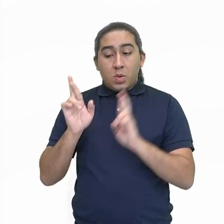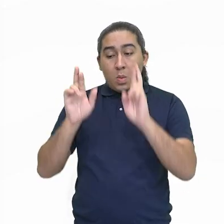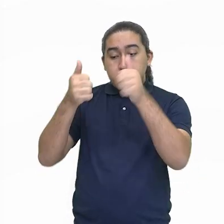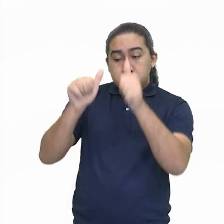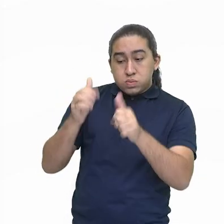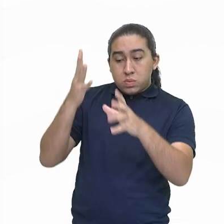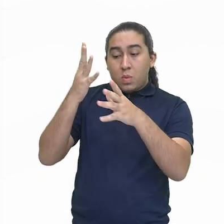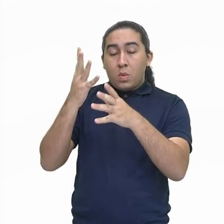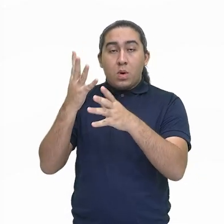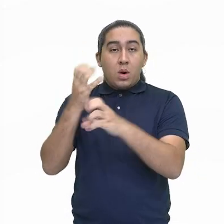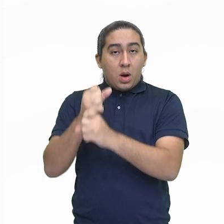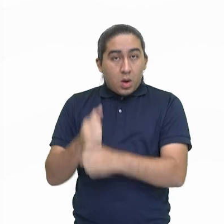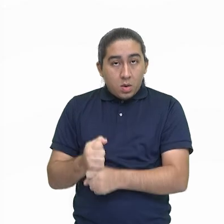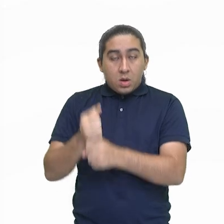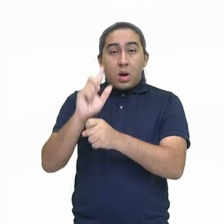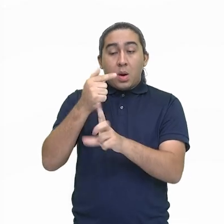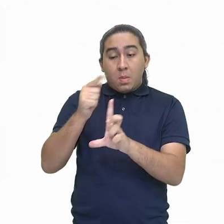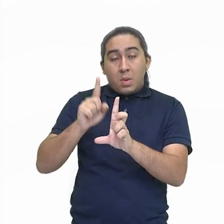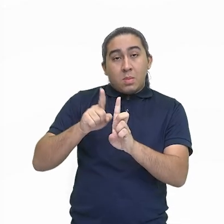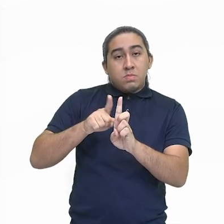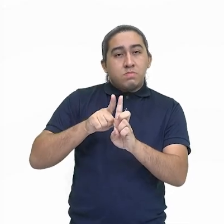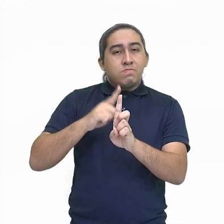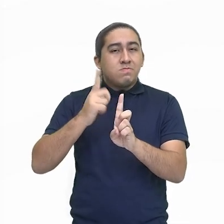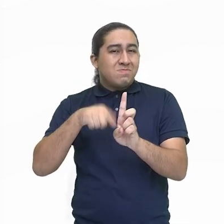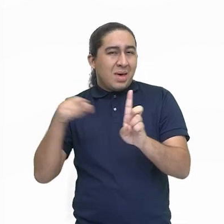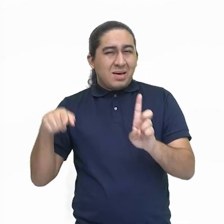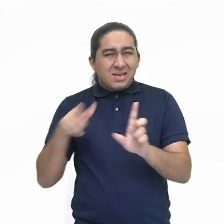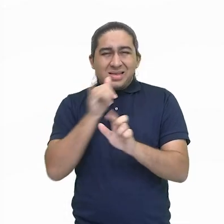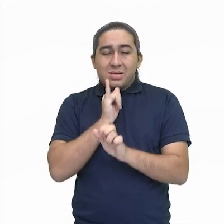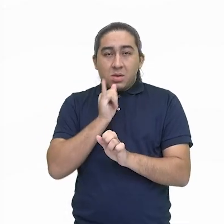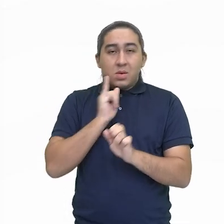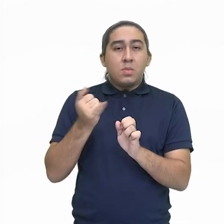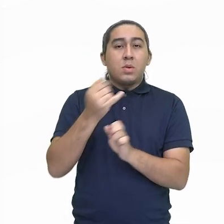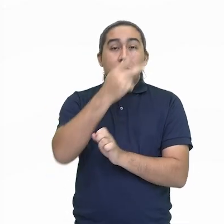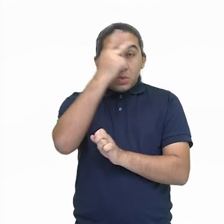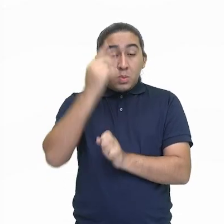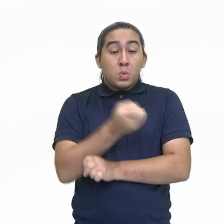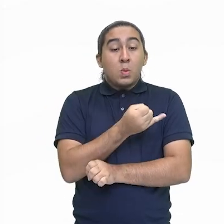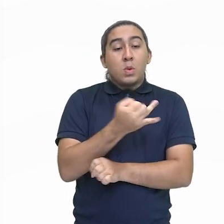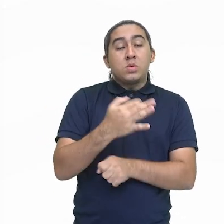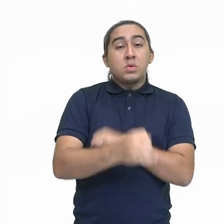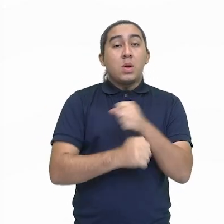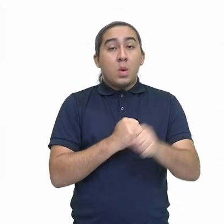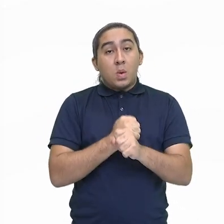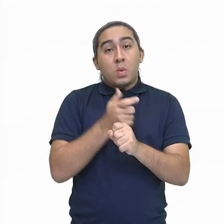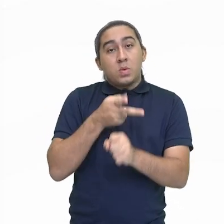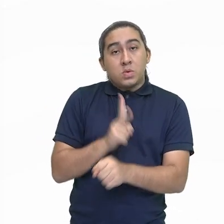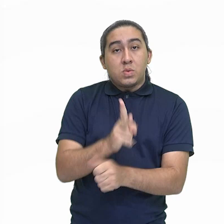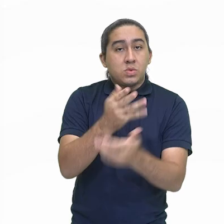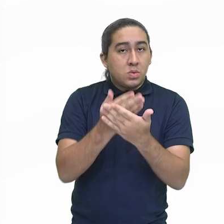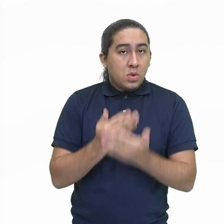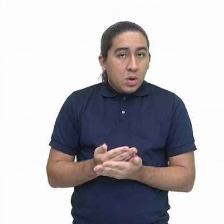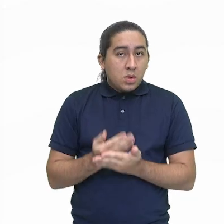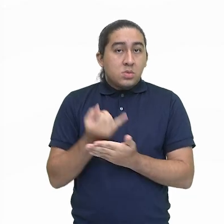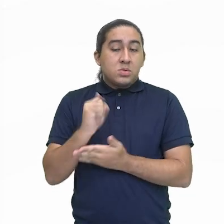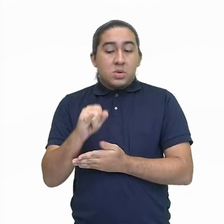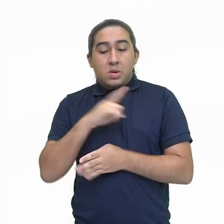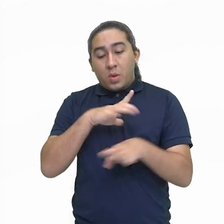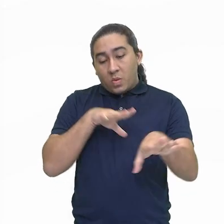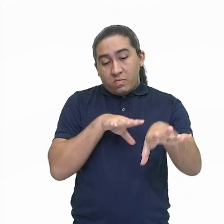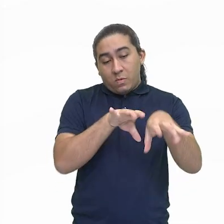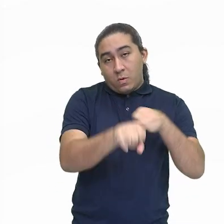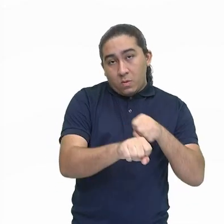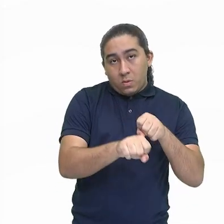população ela permanece ali na escola, permanece estudando, se ela vai concluir, né, os